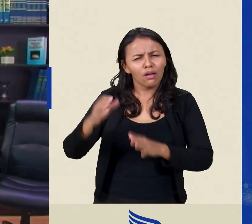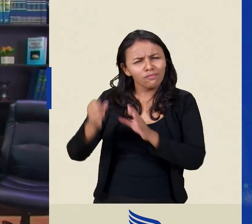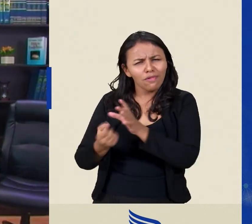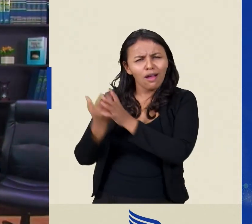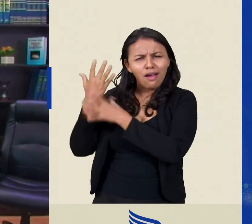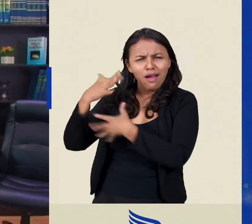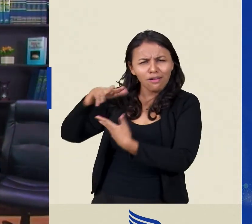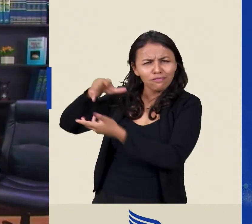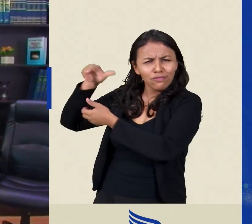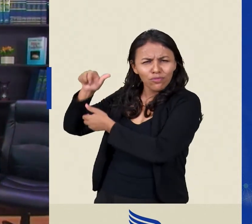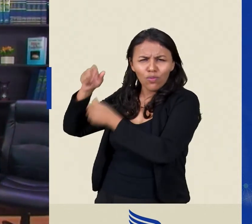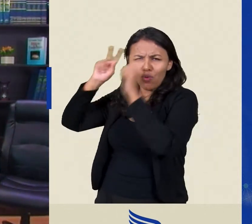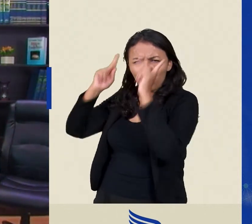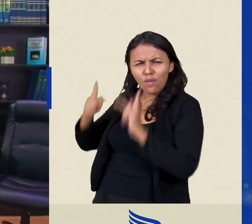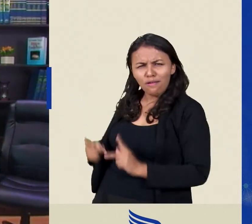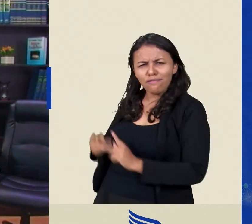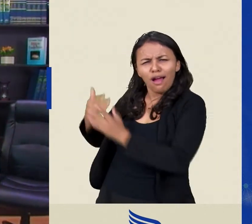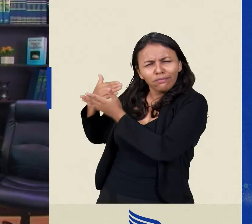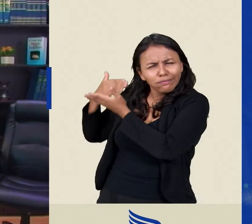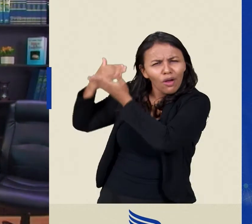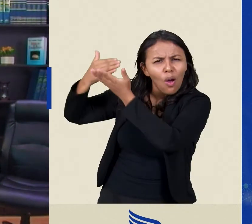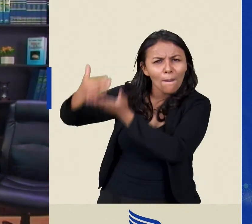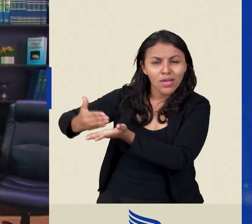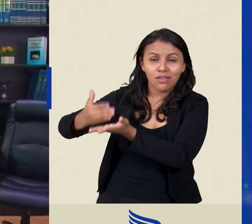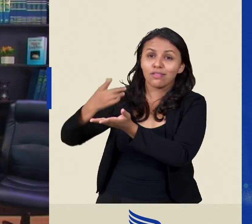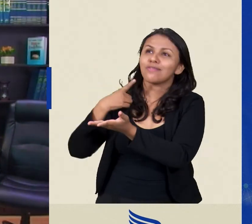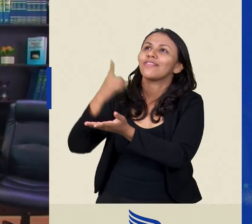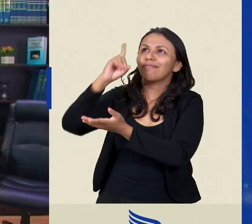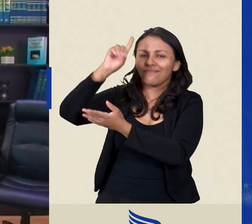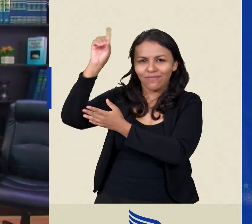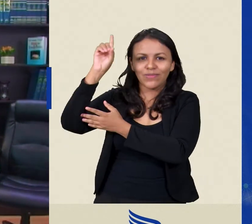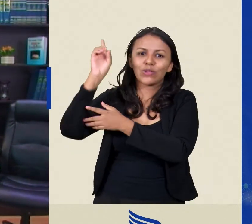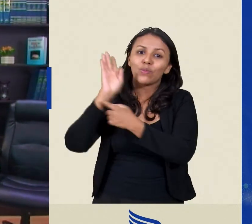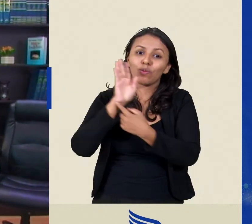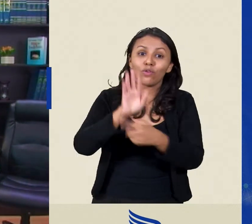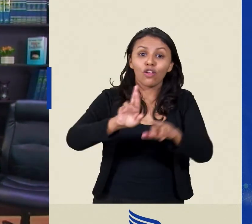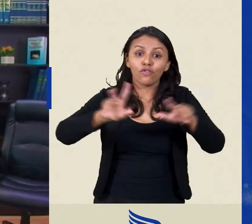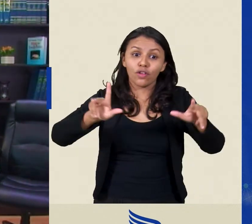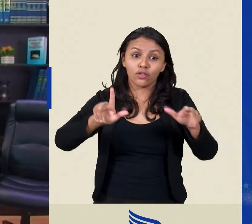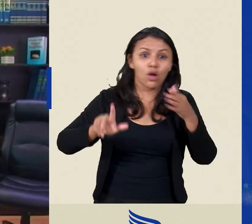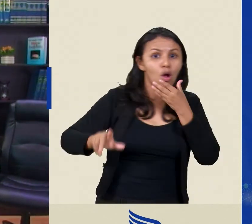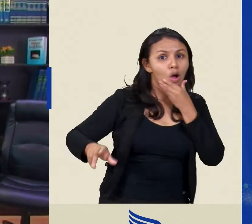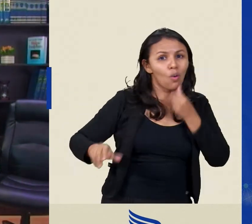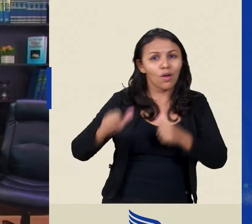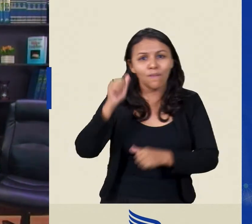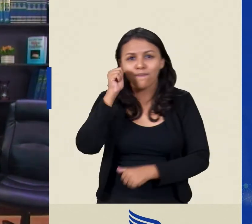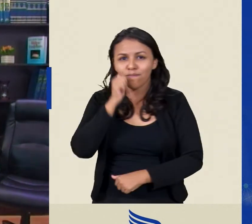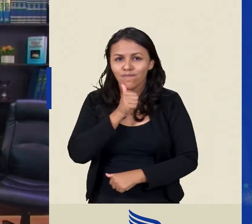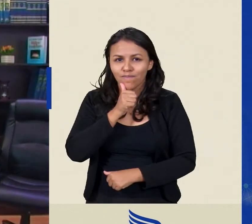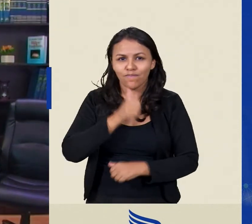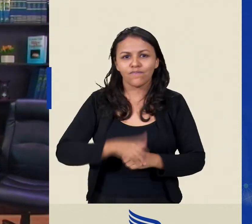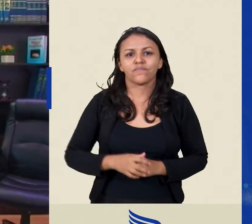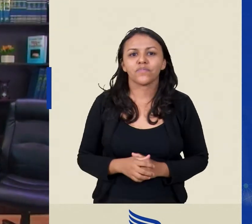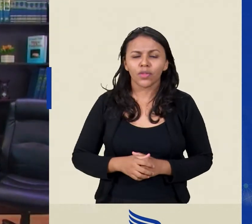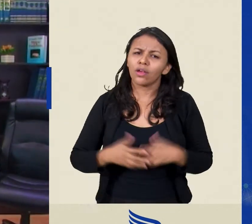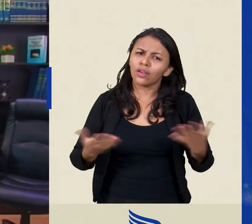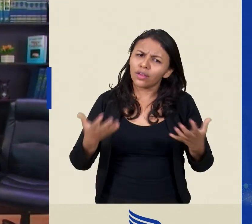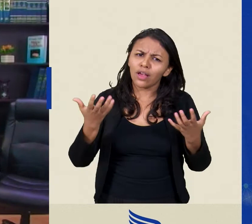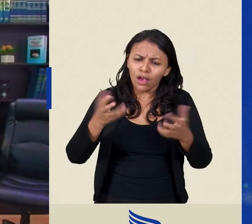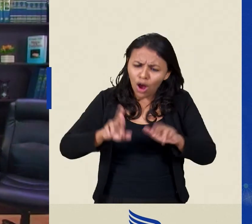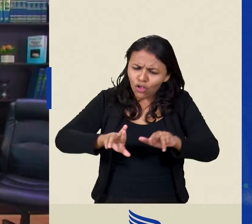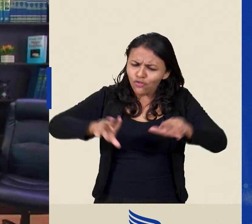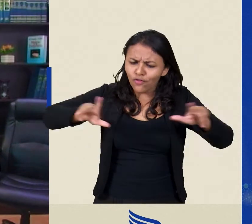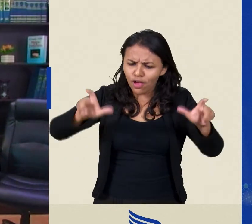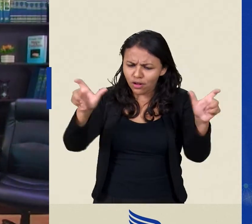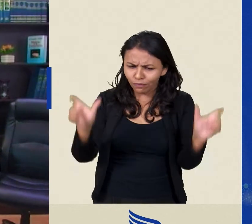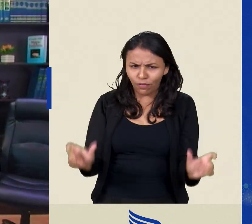da humanidade, Deus colocou diferença entre homem e mulher e deseja que esta